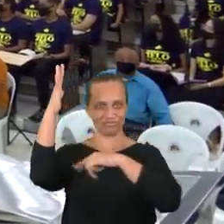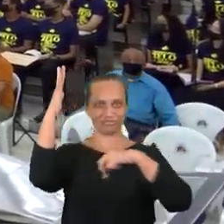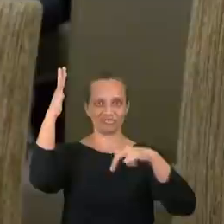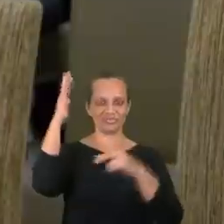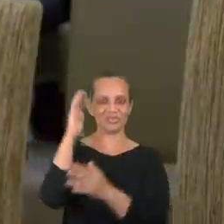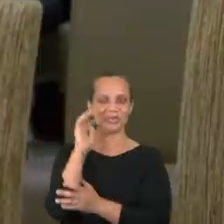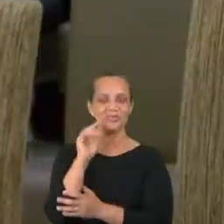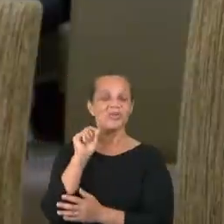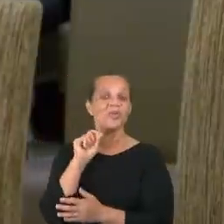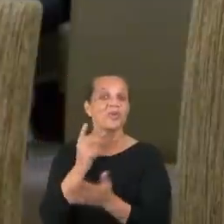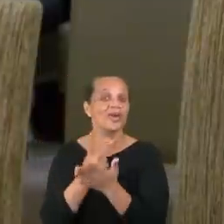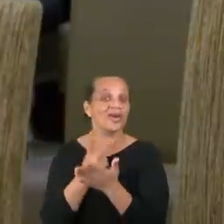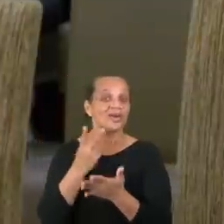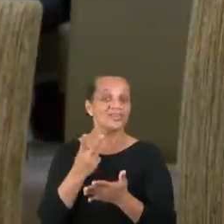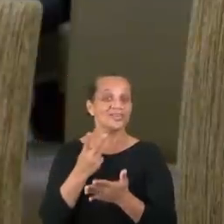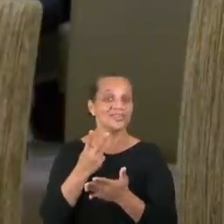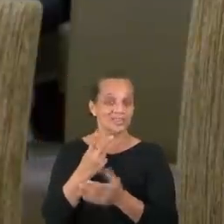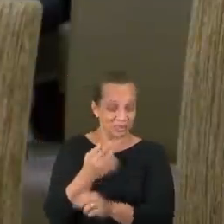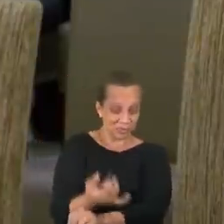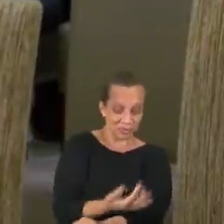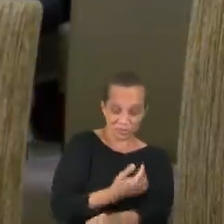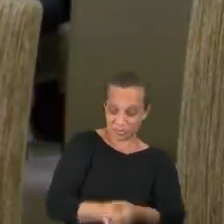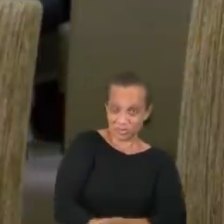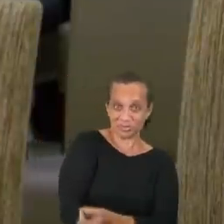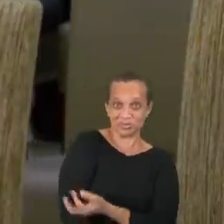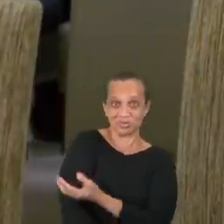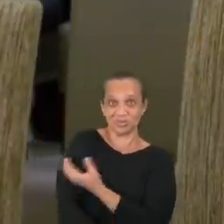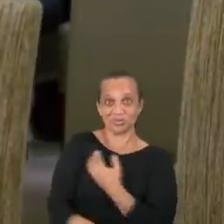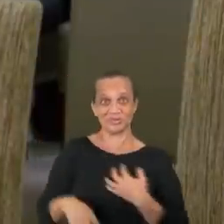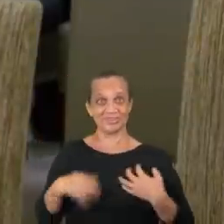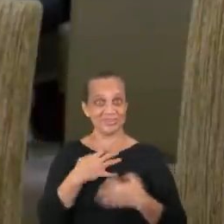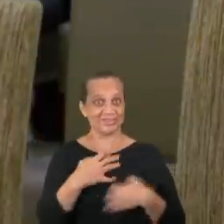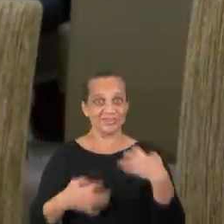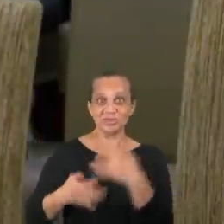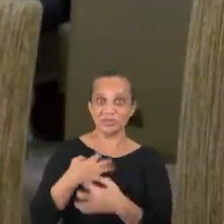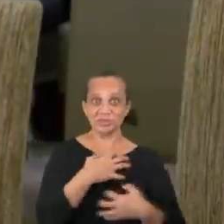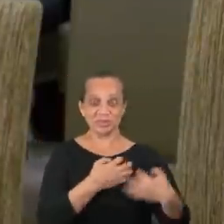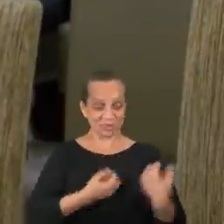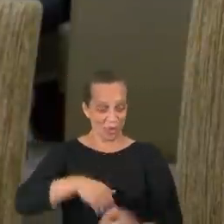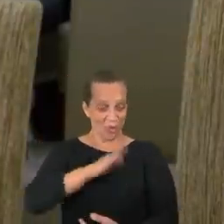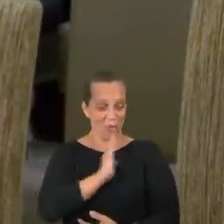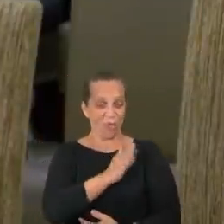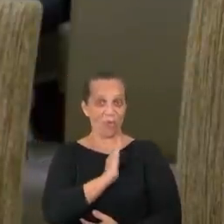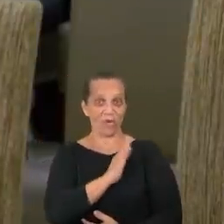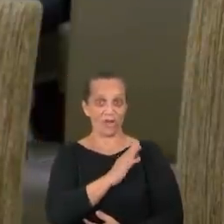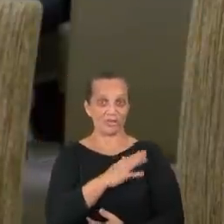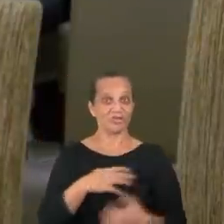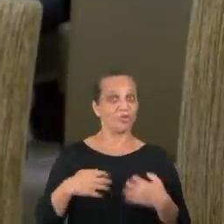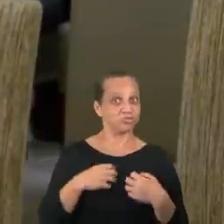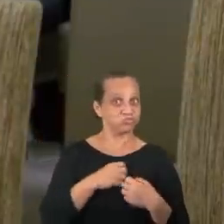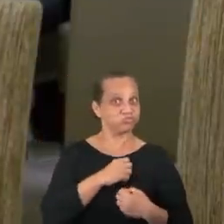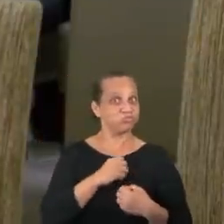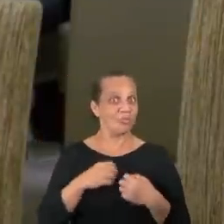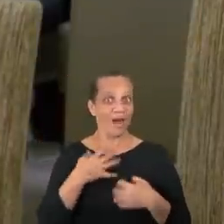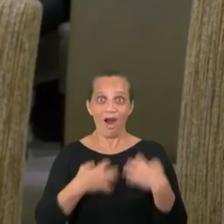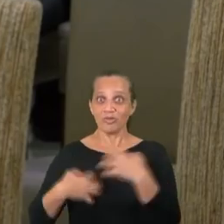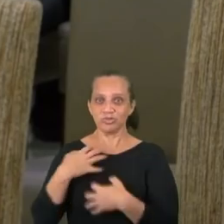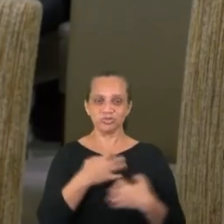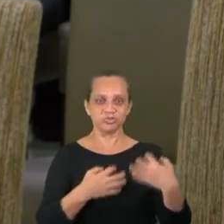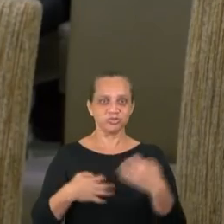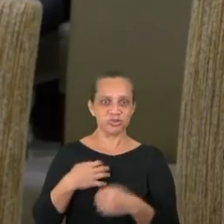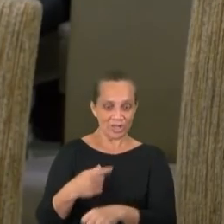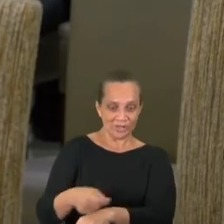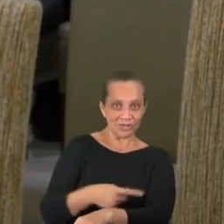A essa altura, a adrenalina de Zaqueu foi lá para cima. Parece que o coração dele, puf, puf, puf, puf. E agora? Ele me